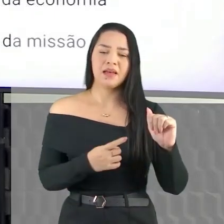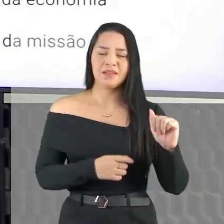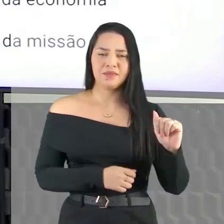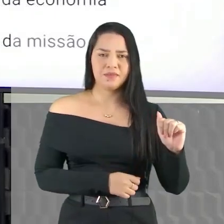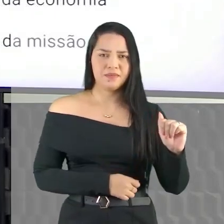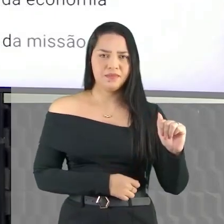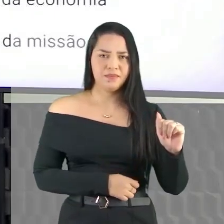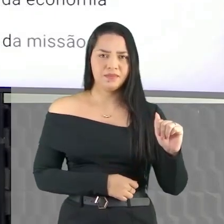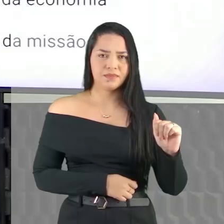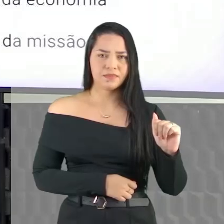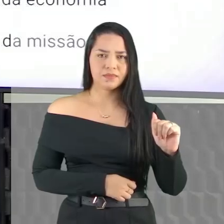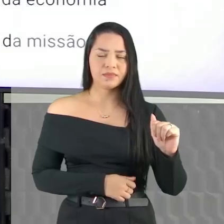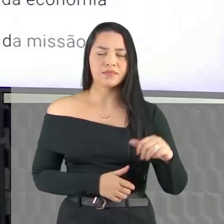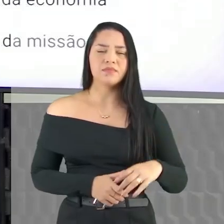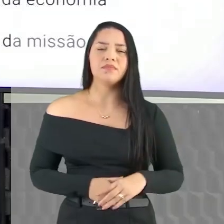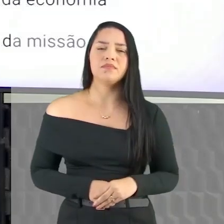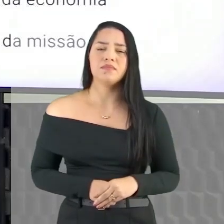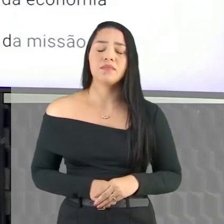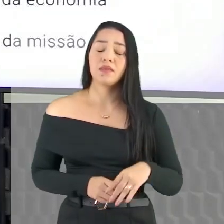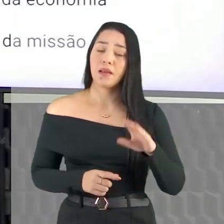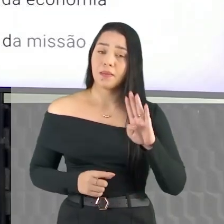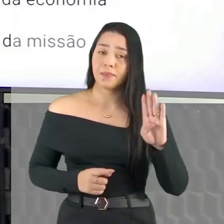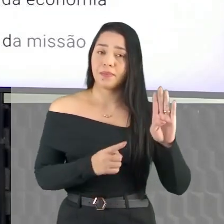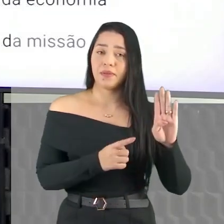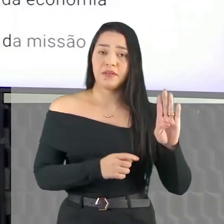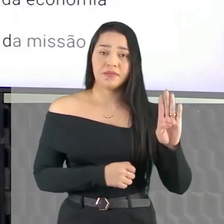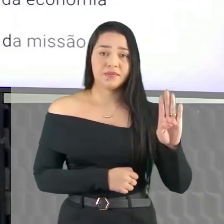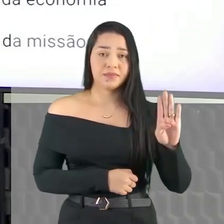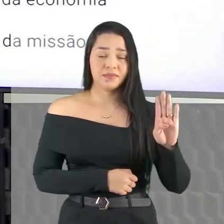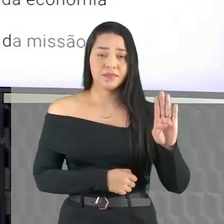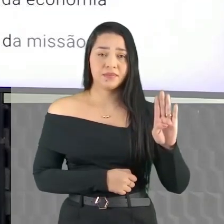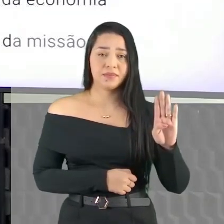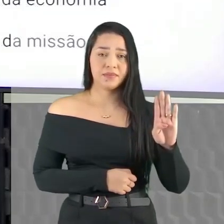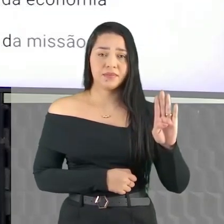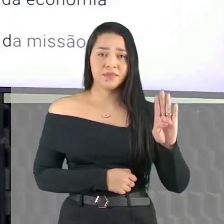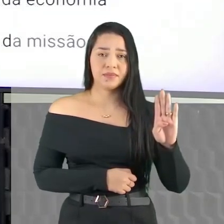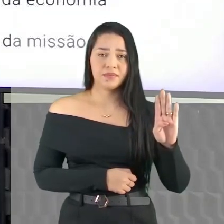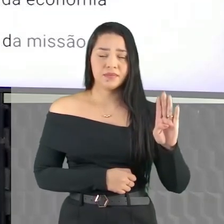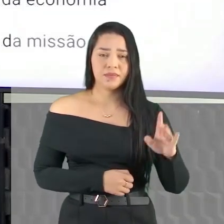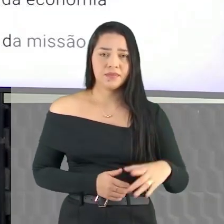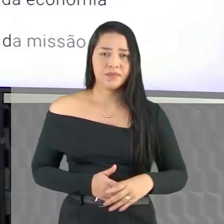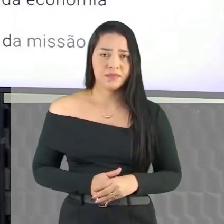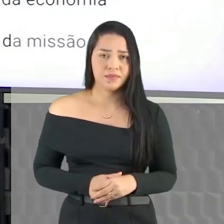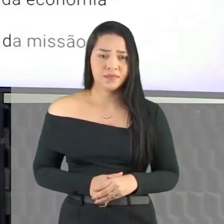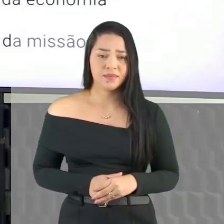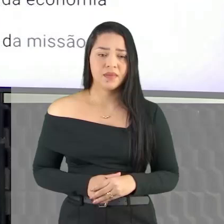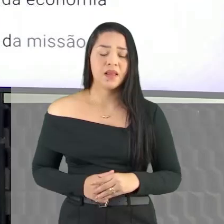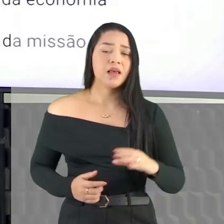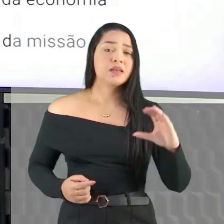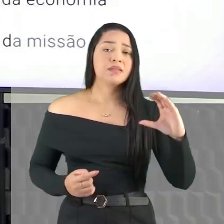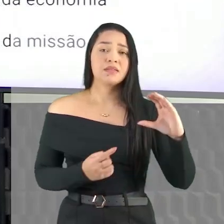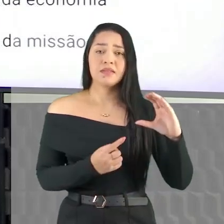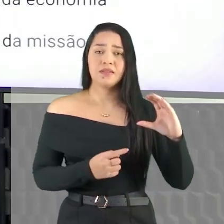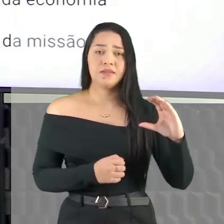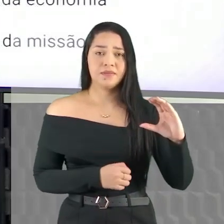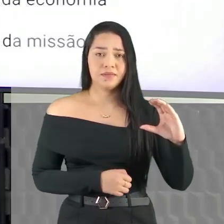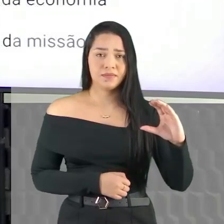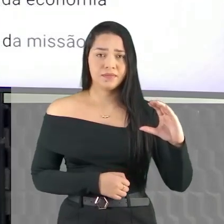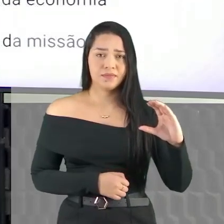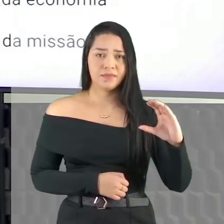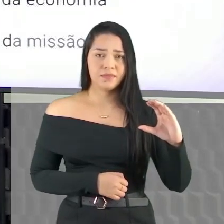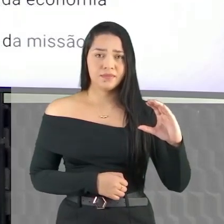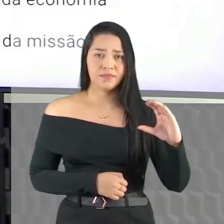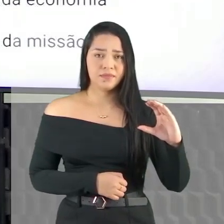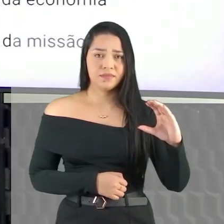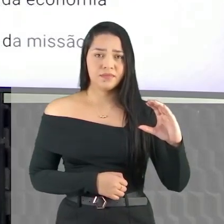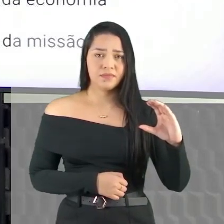comunismo, rejeição da democracia liberal. Letra B, capitalismo, devastação do ambiente natural. A letra C,